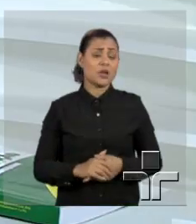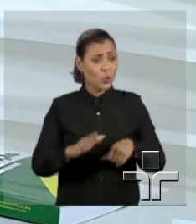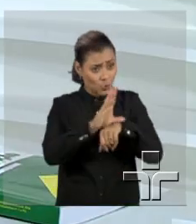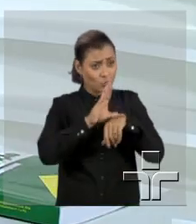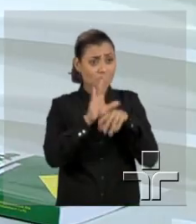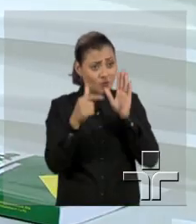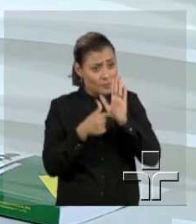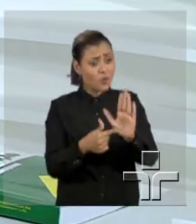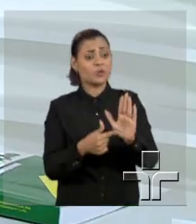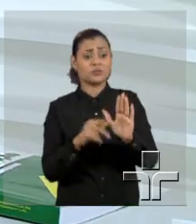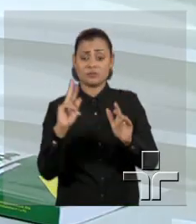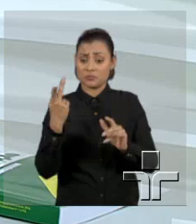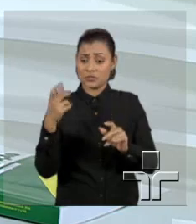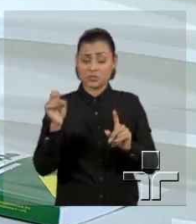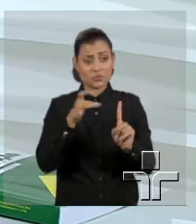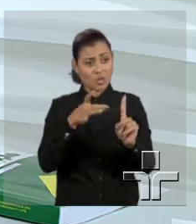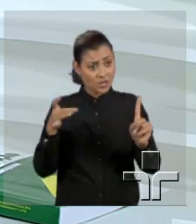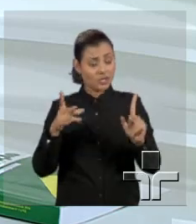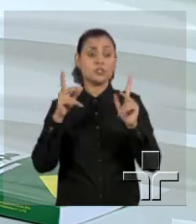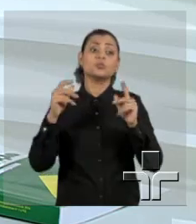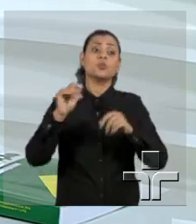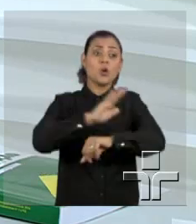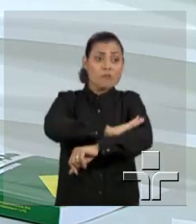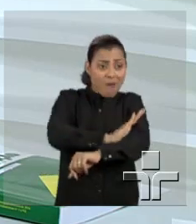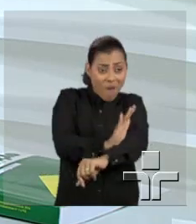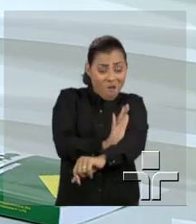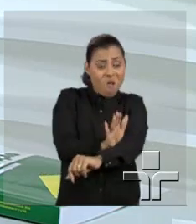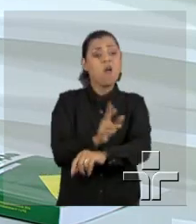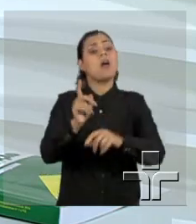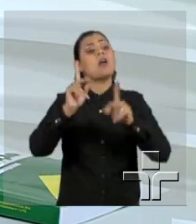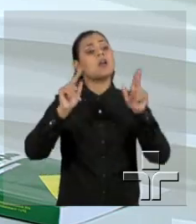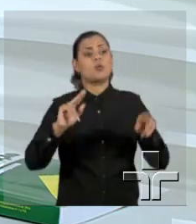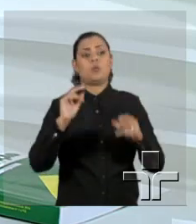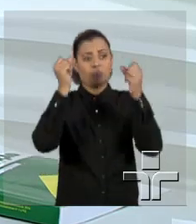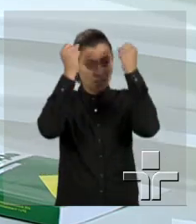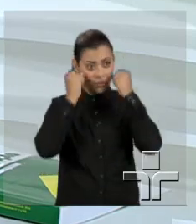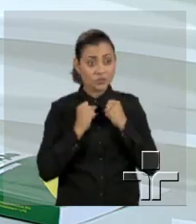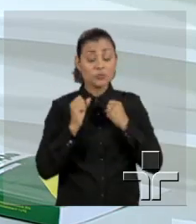terrorismo. Então a Constituição fez certo, o Supremo fez certo,